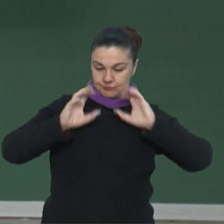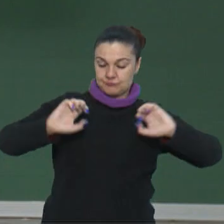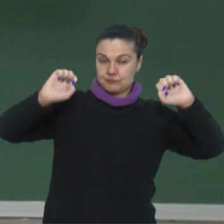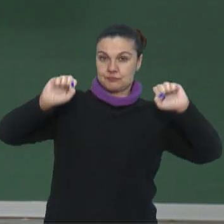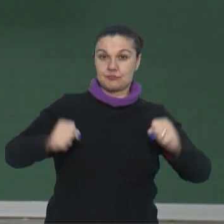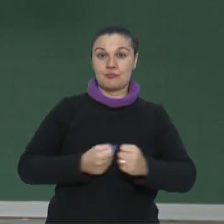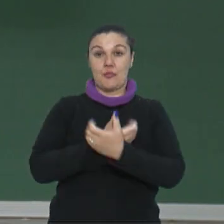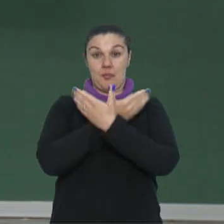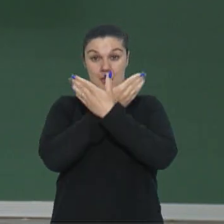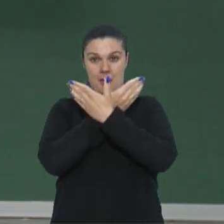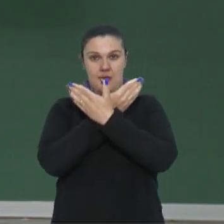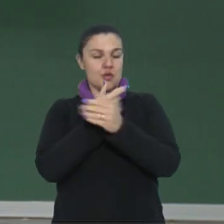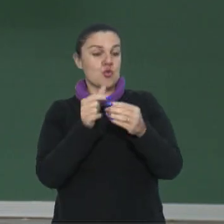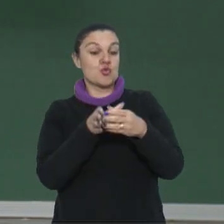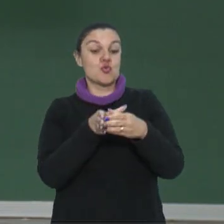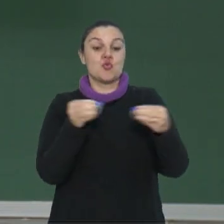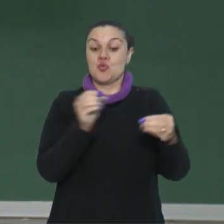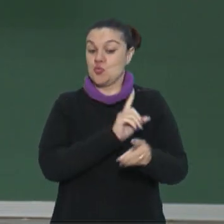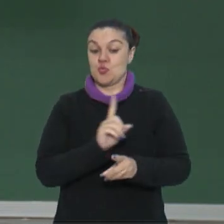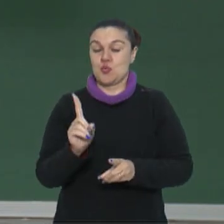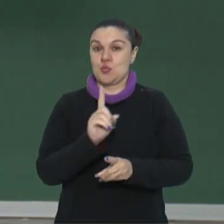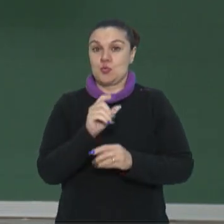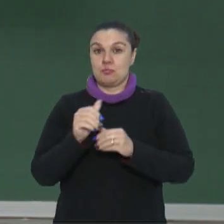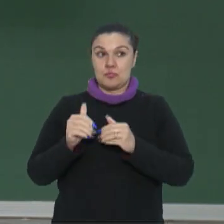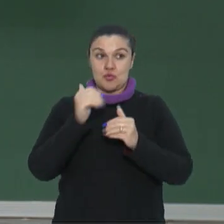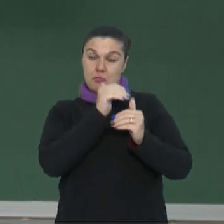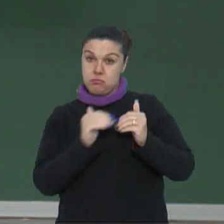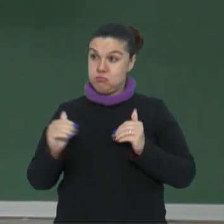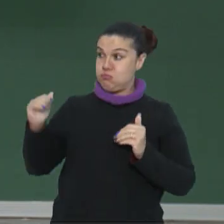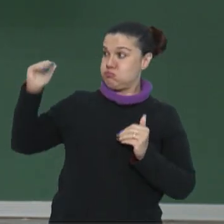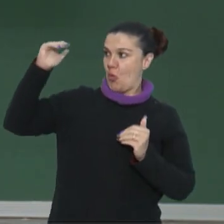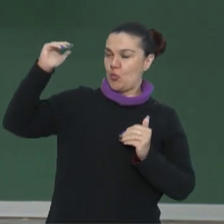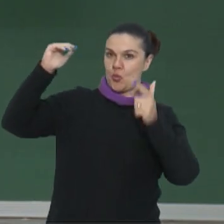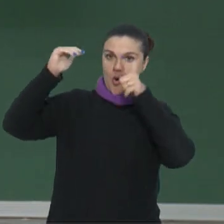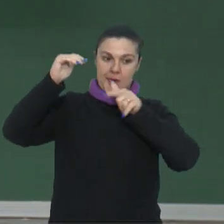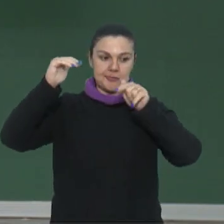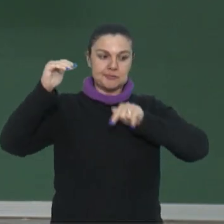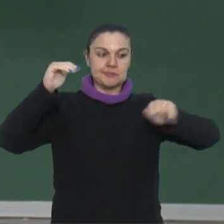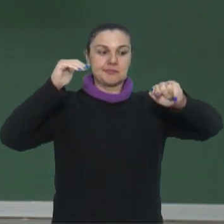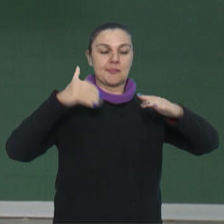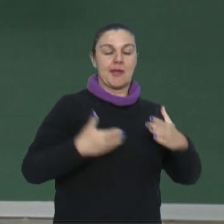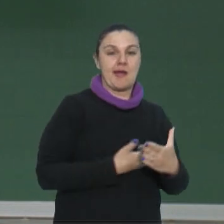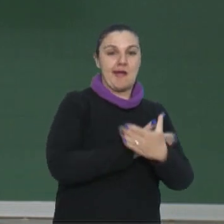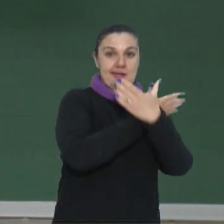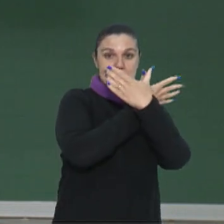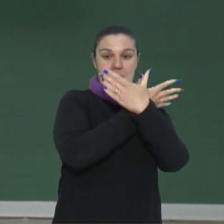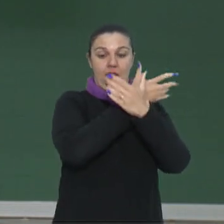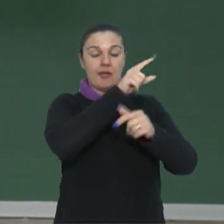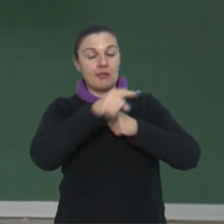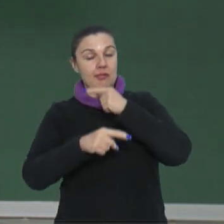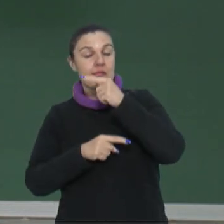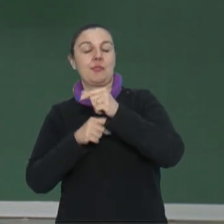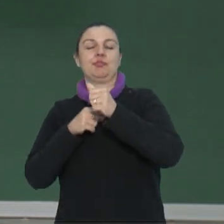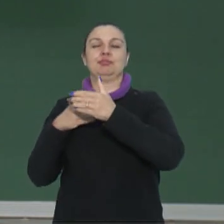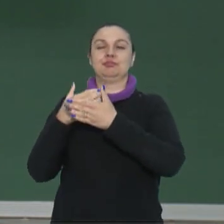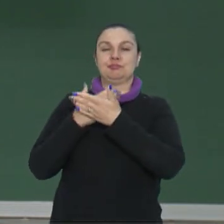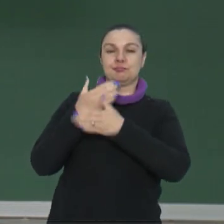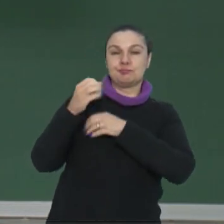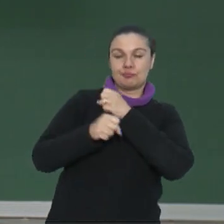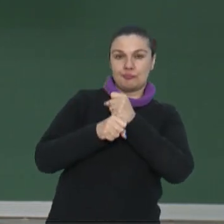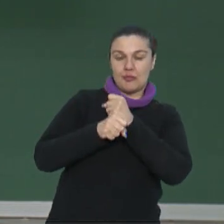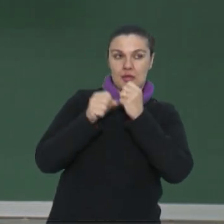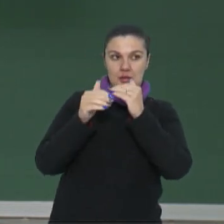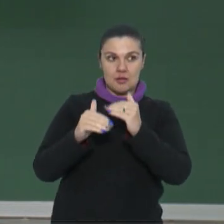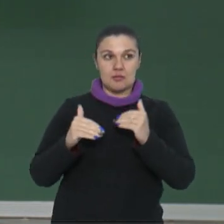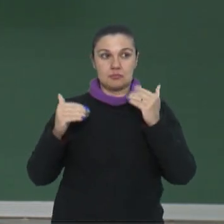chegaram a desaparecer completamente, tiveram seu auge muito antes dos aztecas, mas depois, com o momento